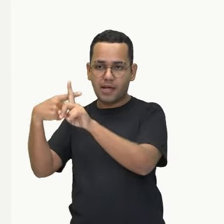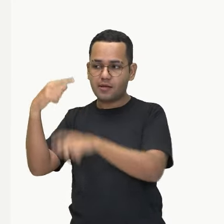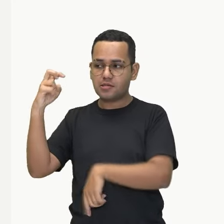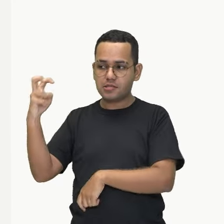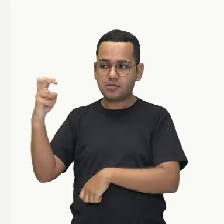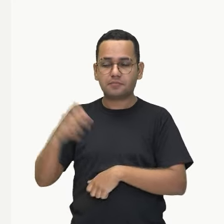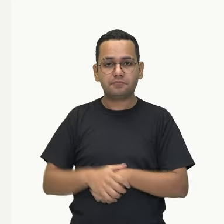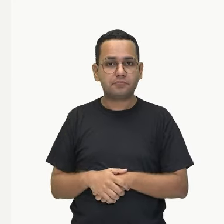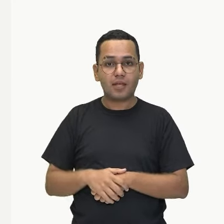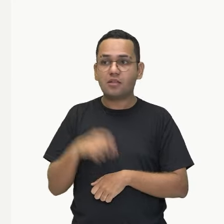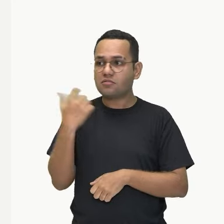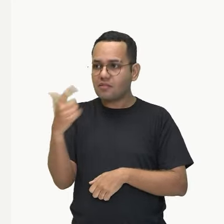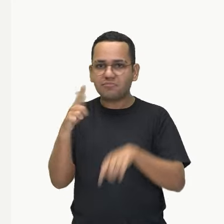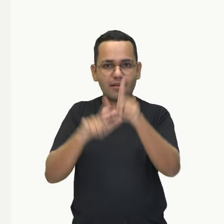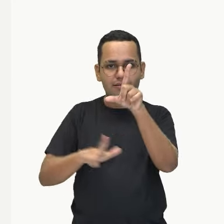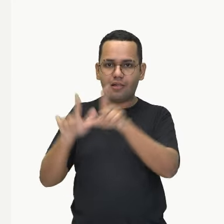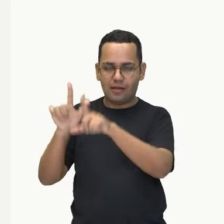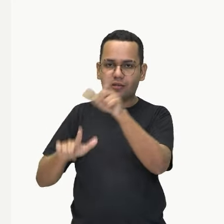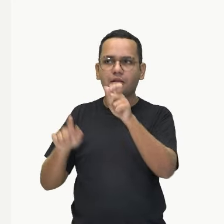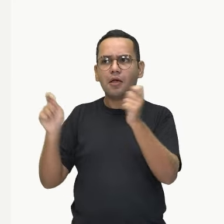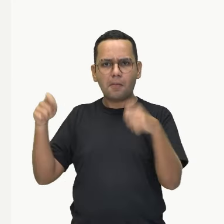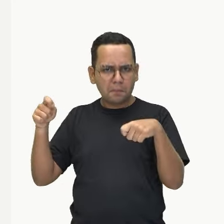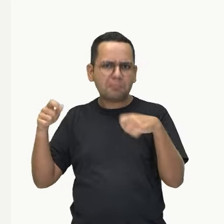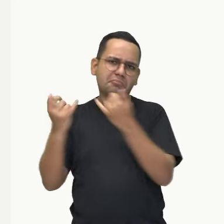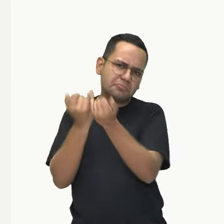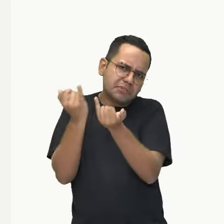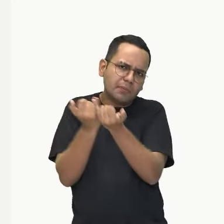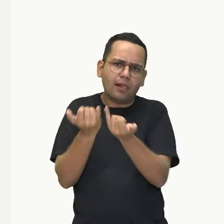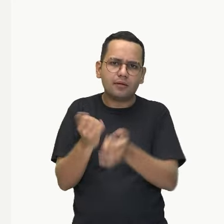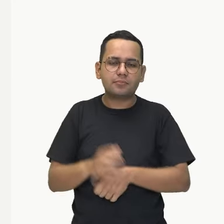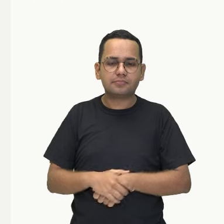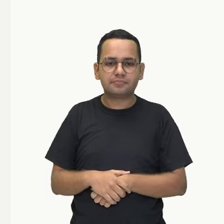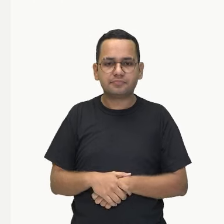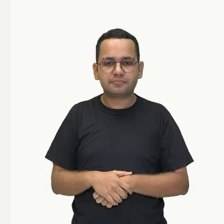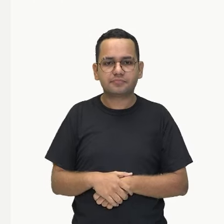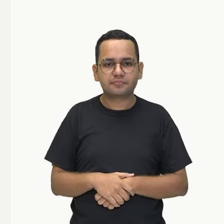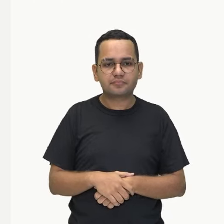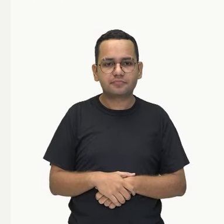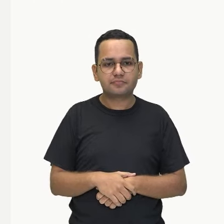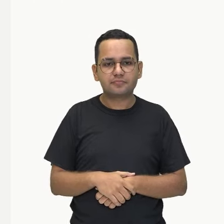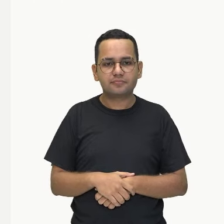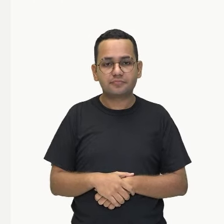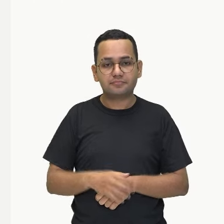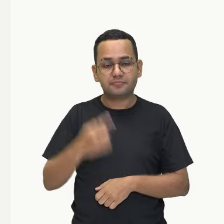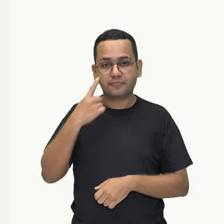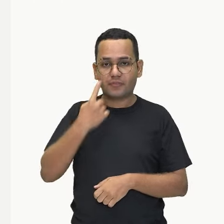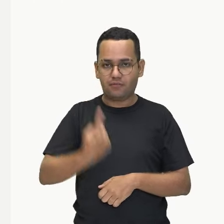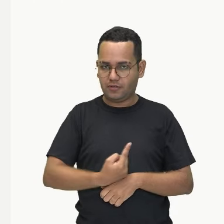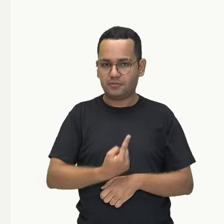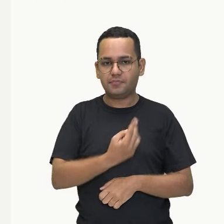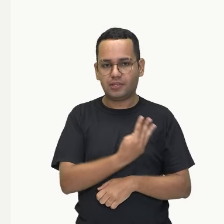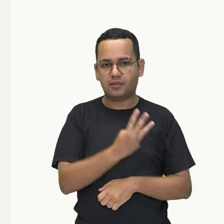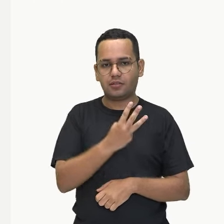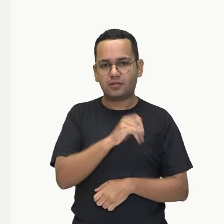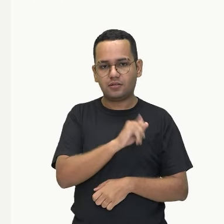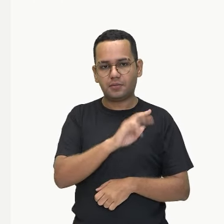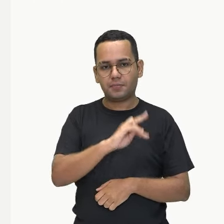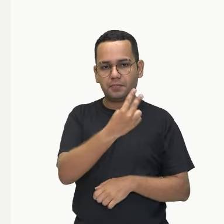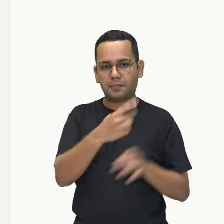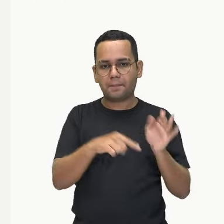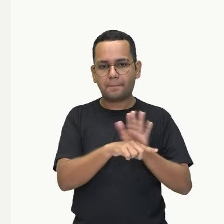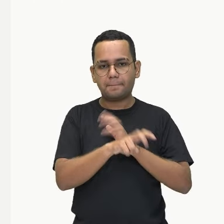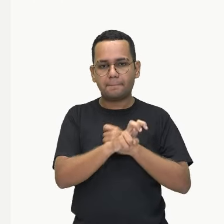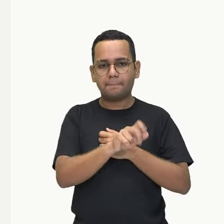dois não possuem variáveis, então também são semelhantes. E agora, 3 menos 5, menos